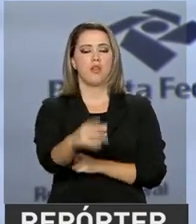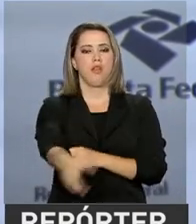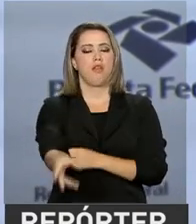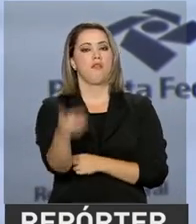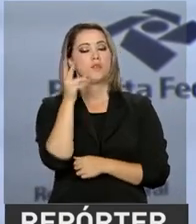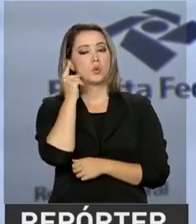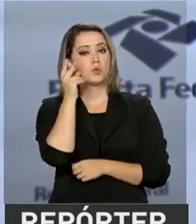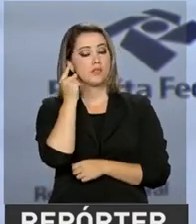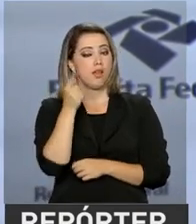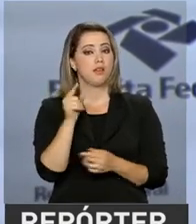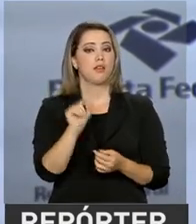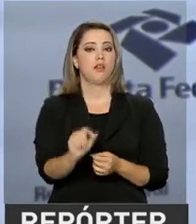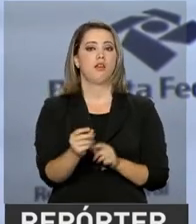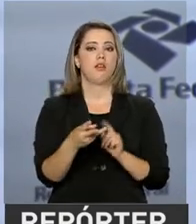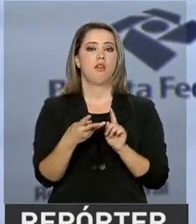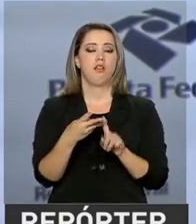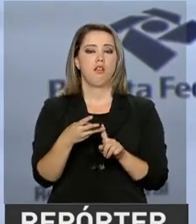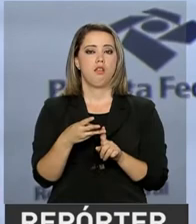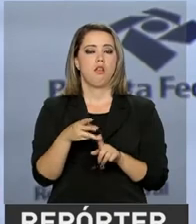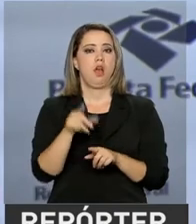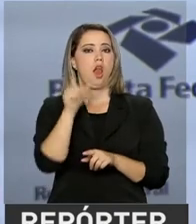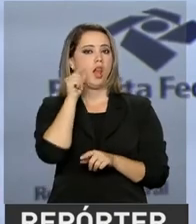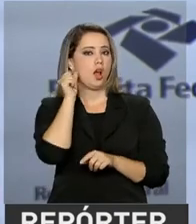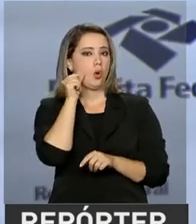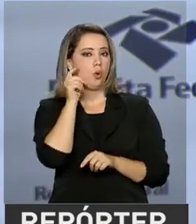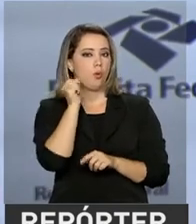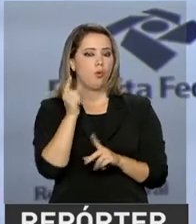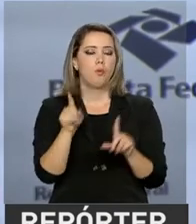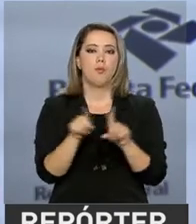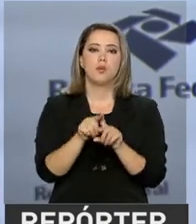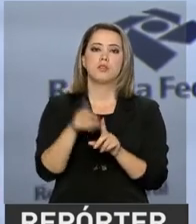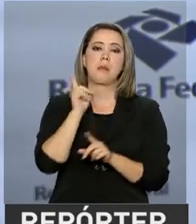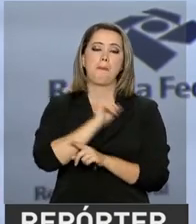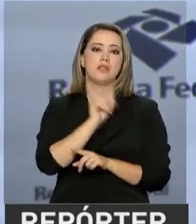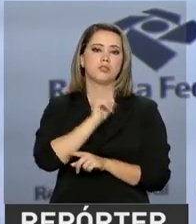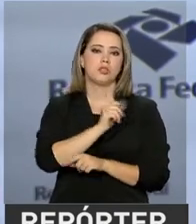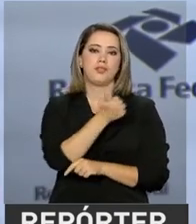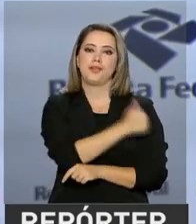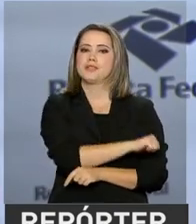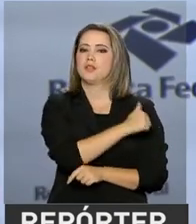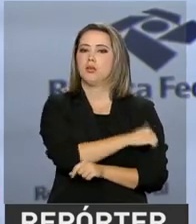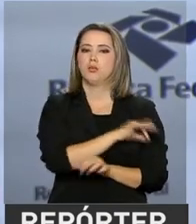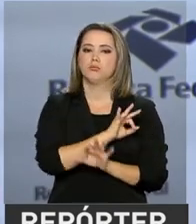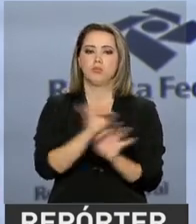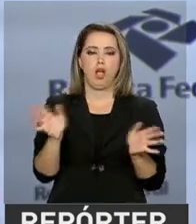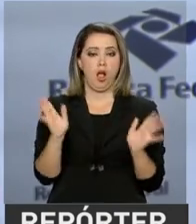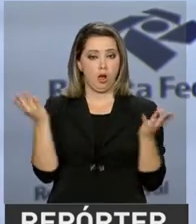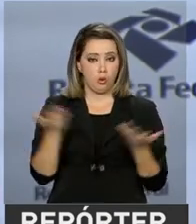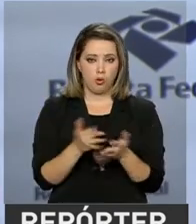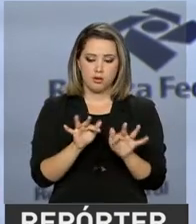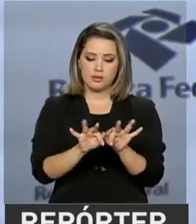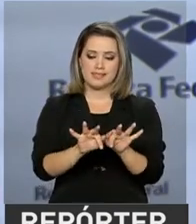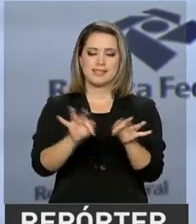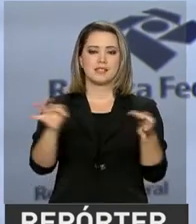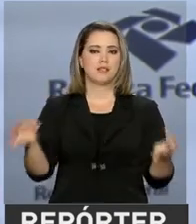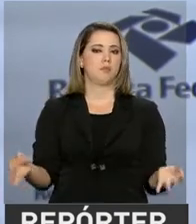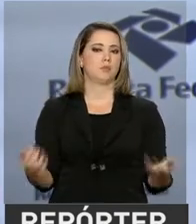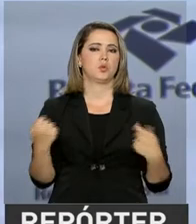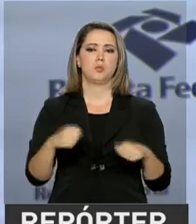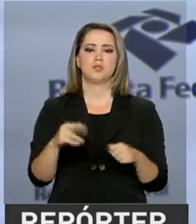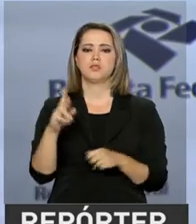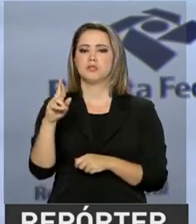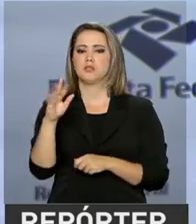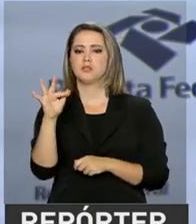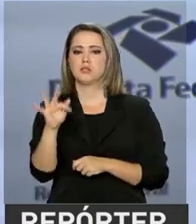e em alagoas e diversos estados do brasil minas gerais de janeiro não precisa mais na receita ele